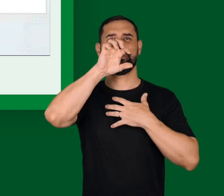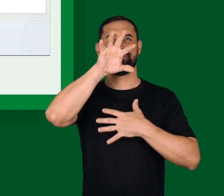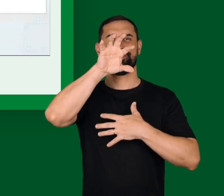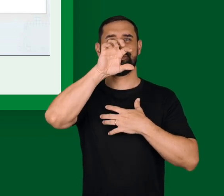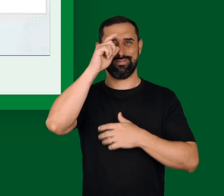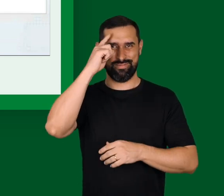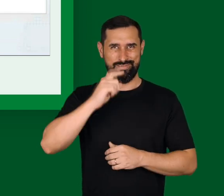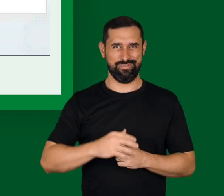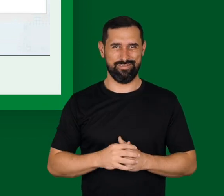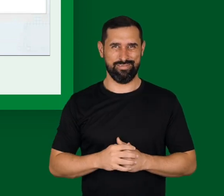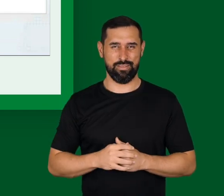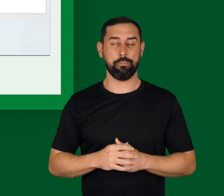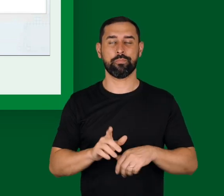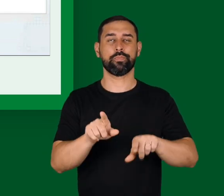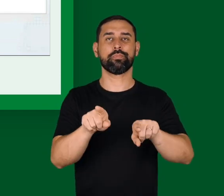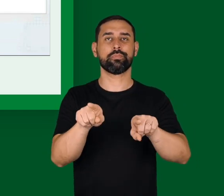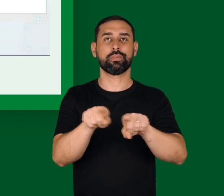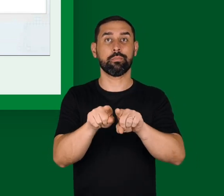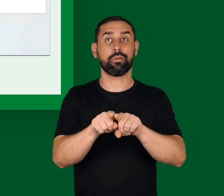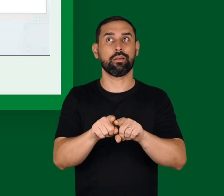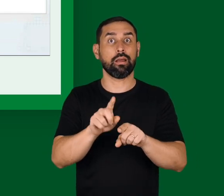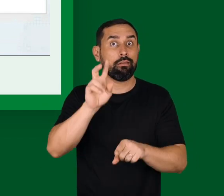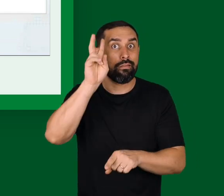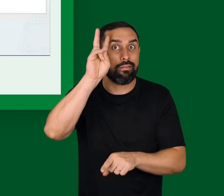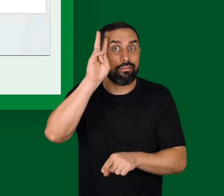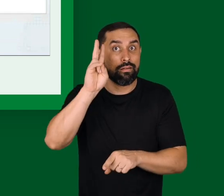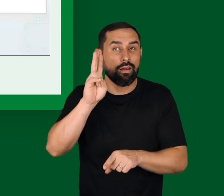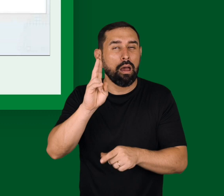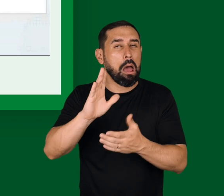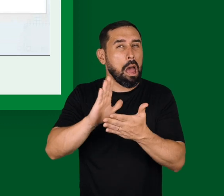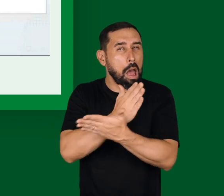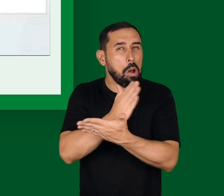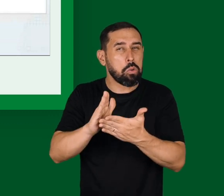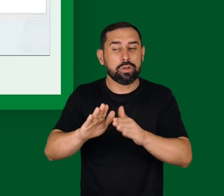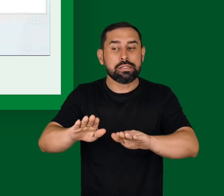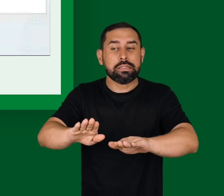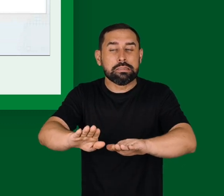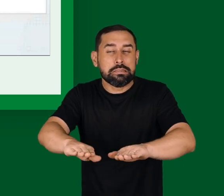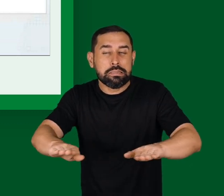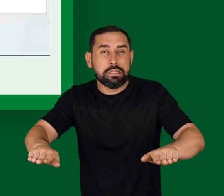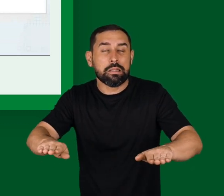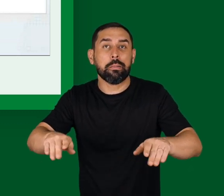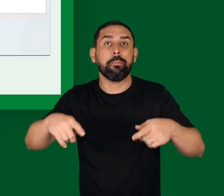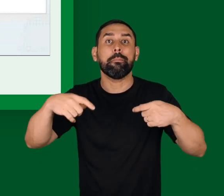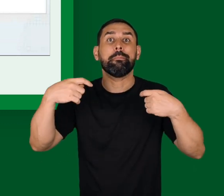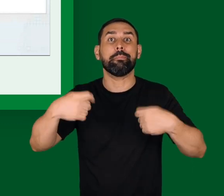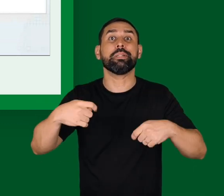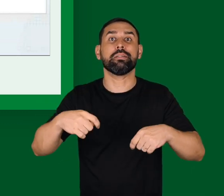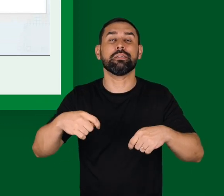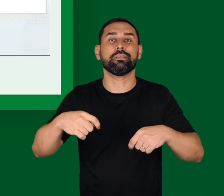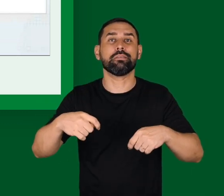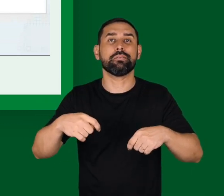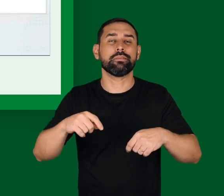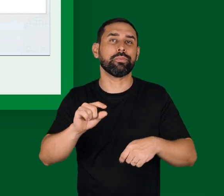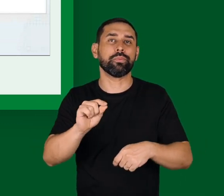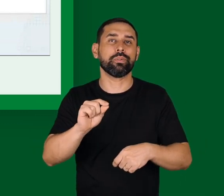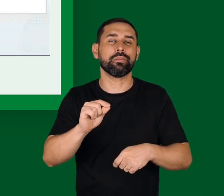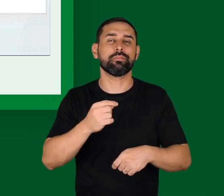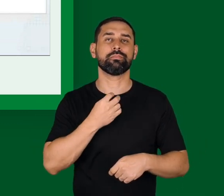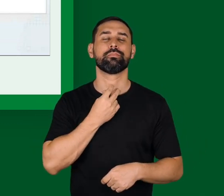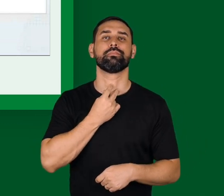já mostrei para vocês. Lembrar que, às vezes, as crianças pequenas, a gente vai ter que fazer aquela